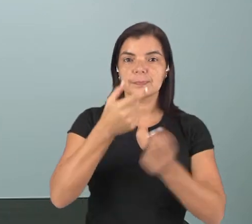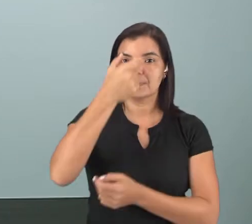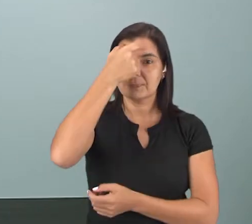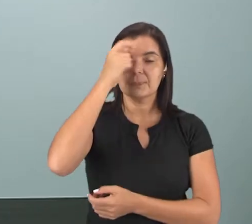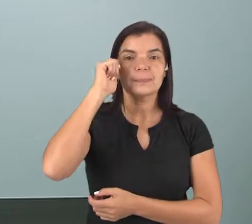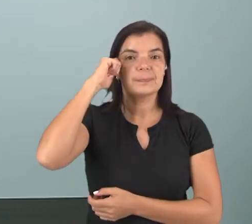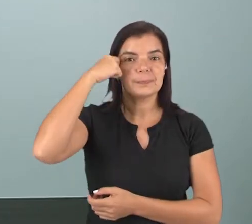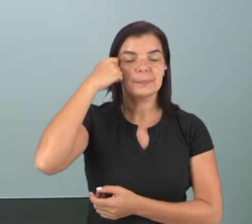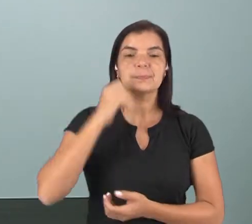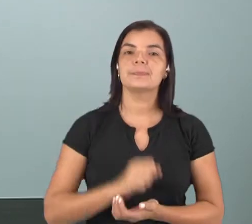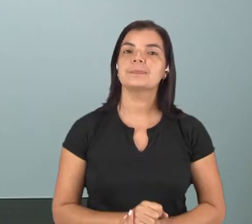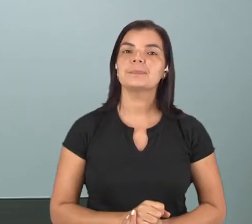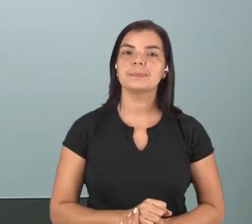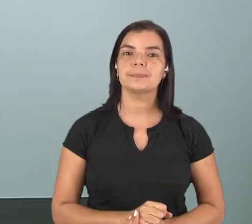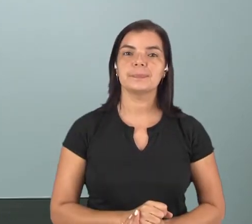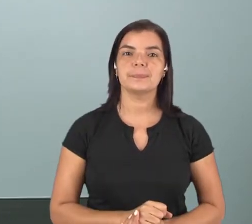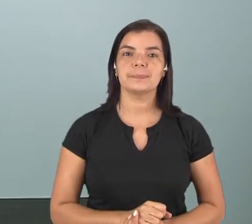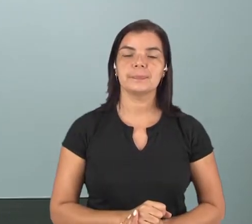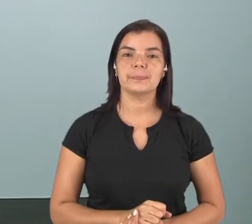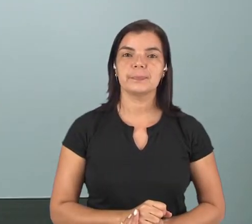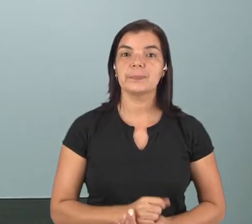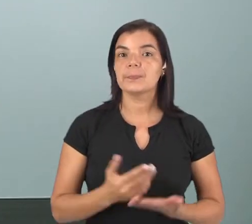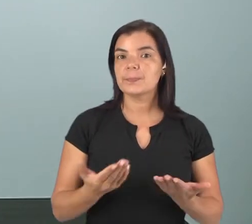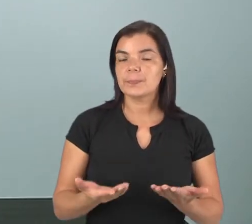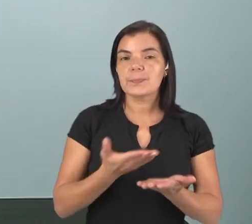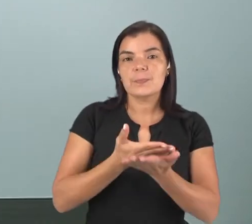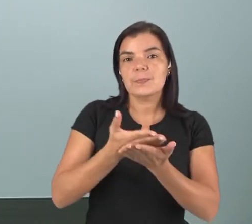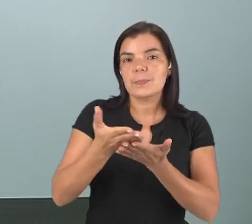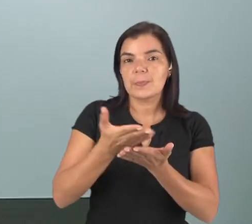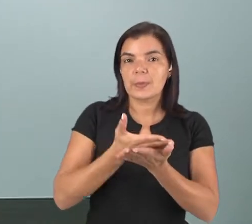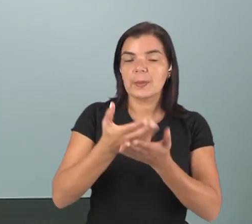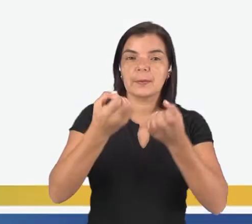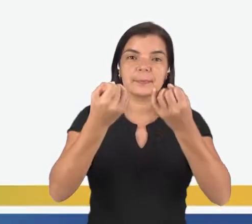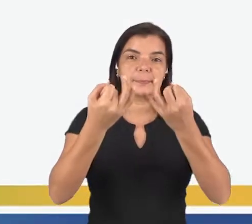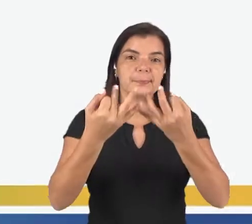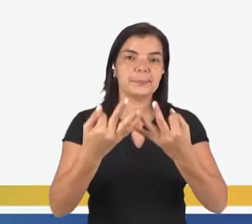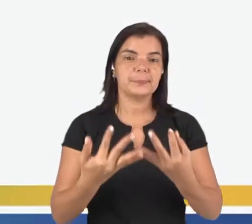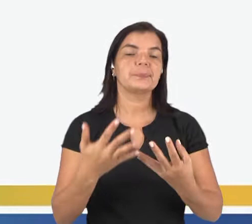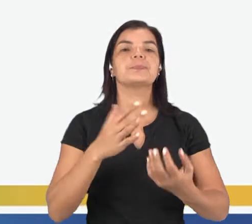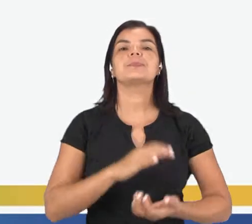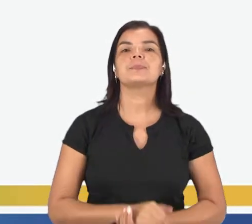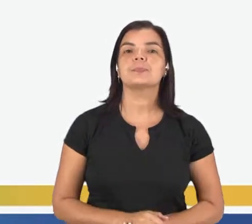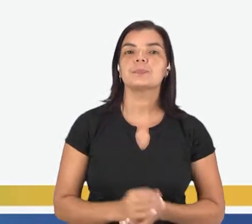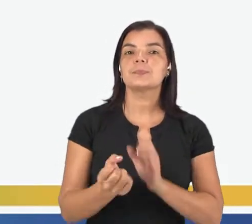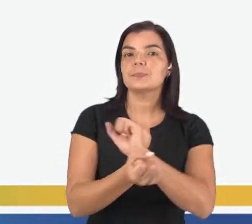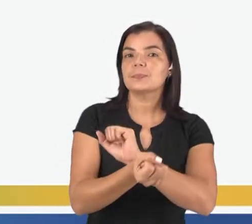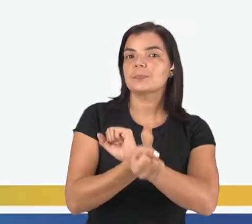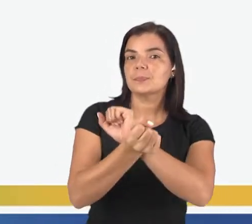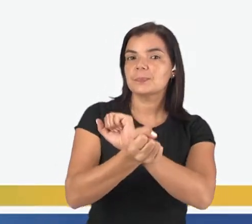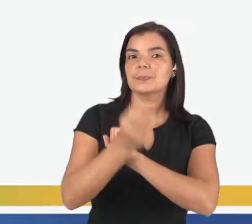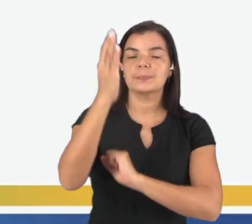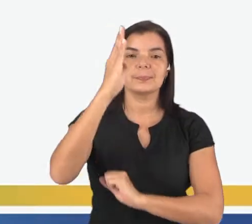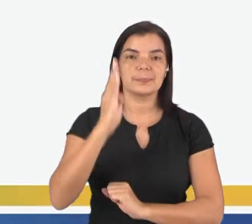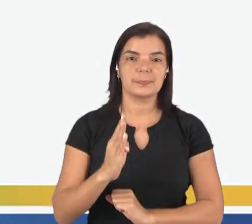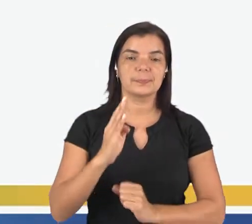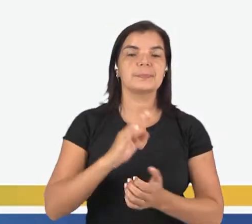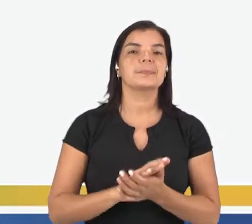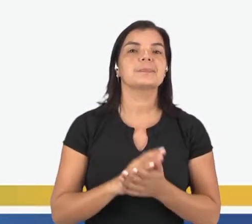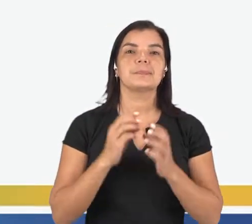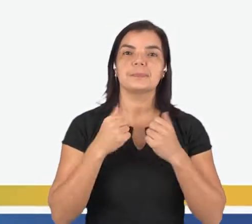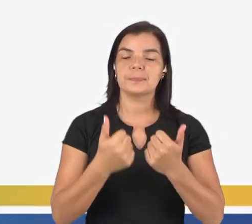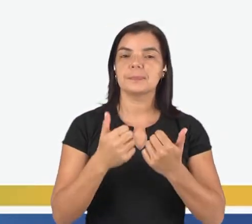Negra. Vamos lá? Vamos iniciar falando sobre os escravos no Brasil, tá